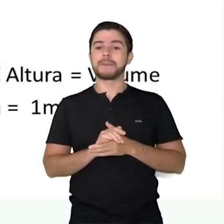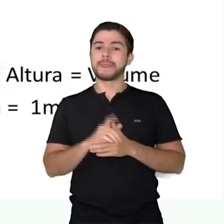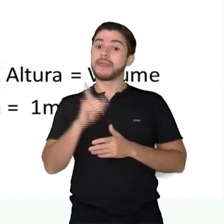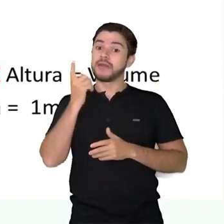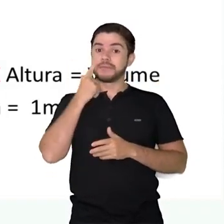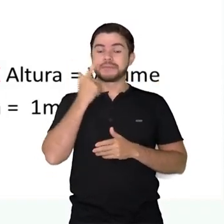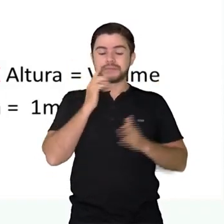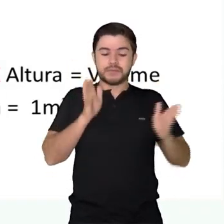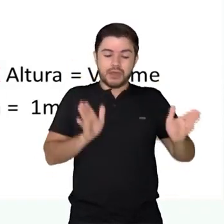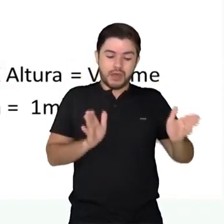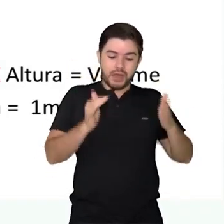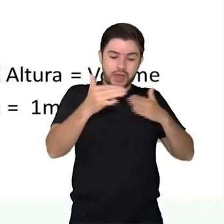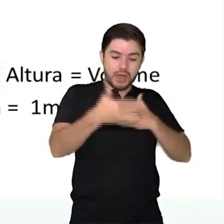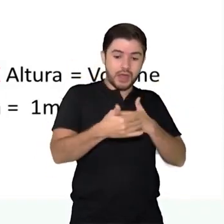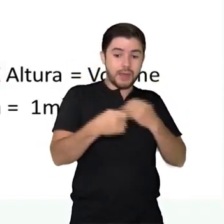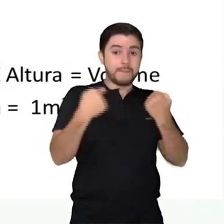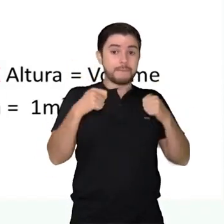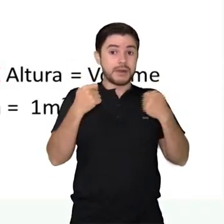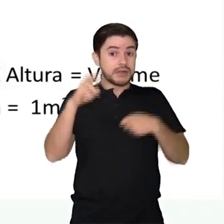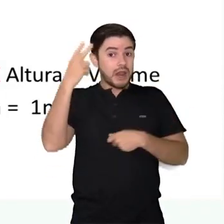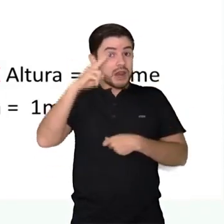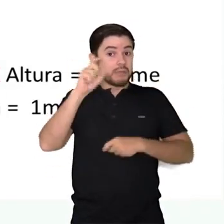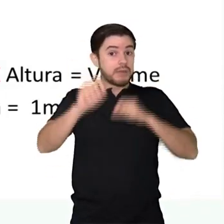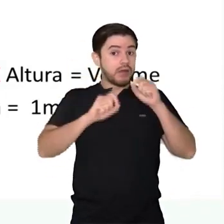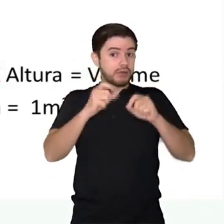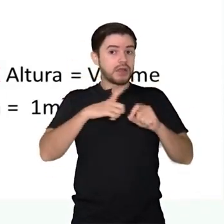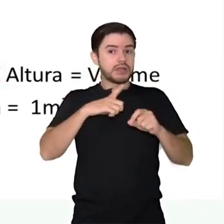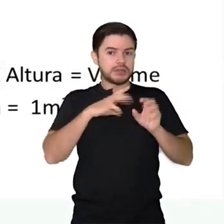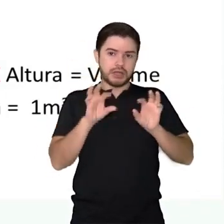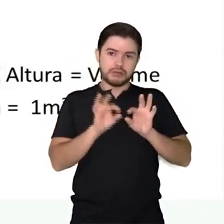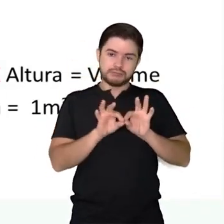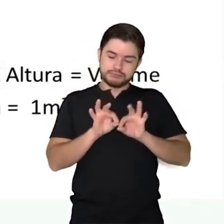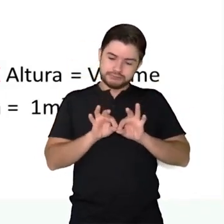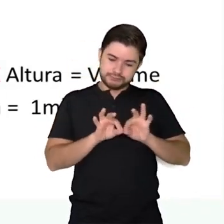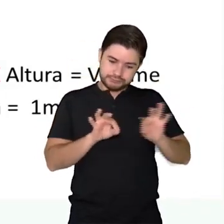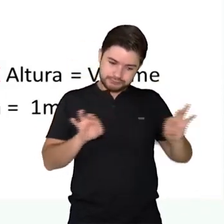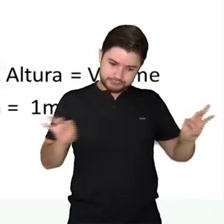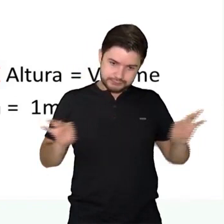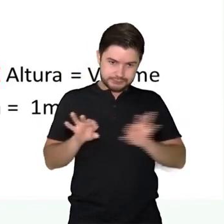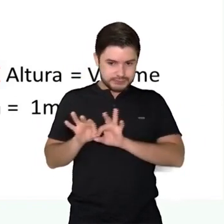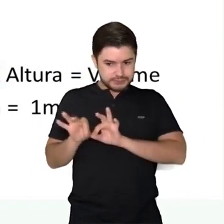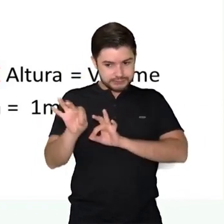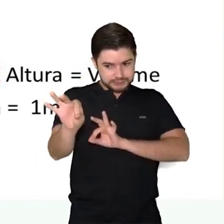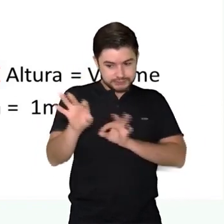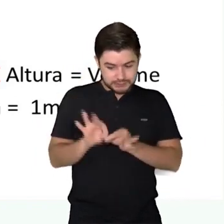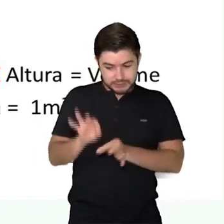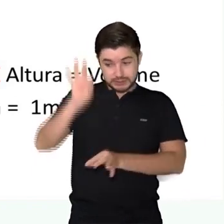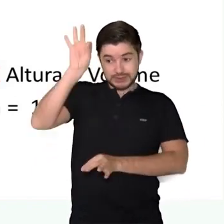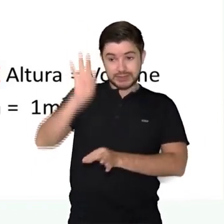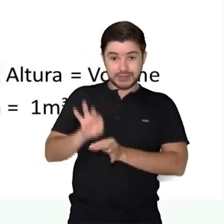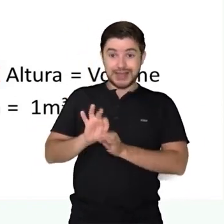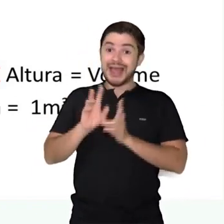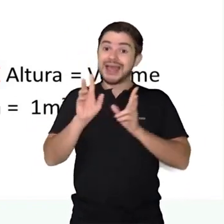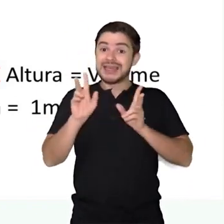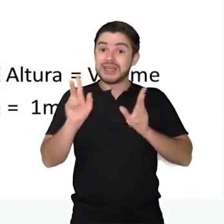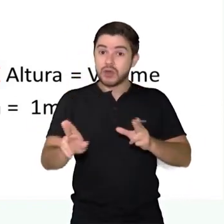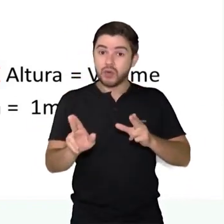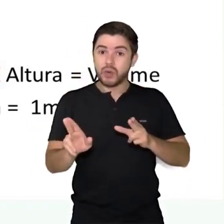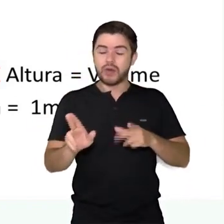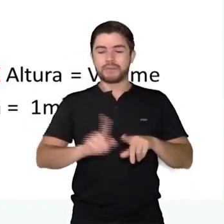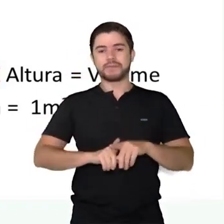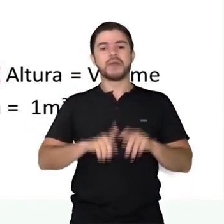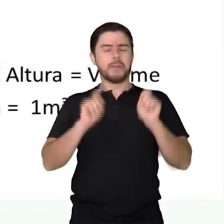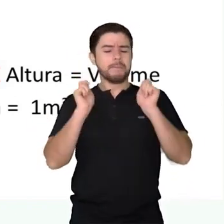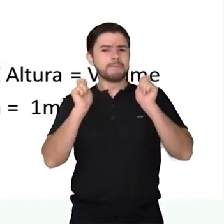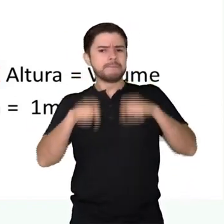lembrar que ele tem as medidas de comprimento, largura e altura iguais. Você pode calcular